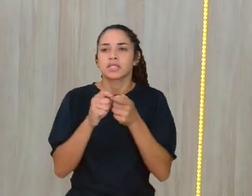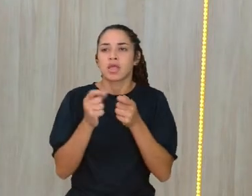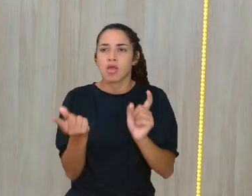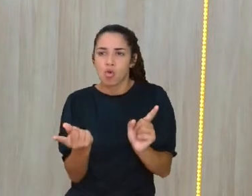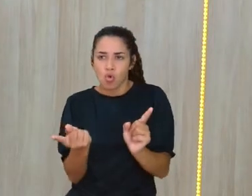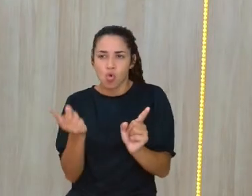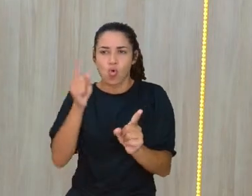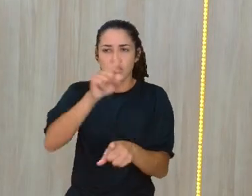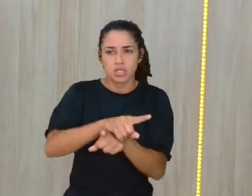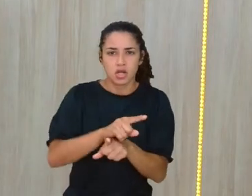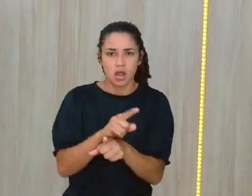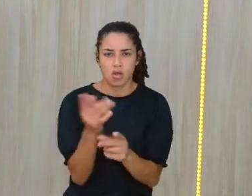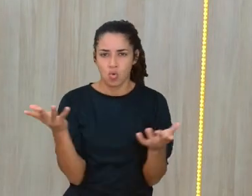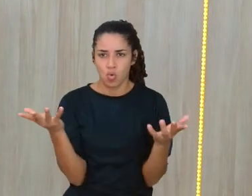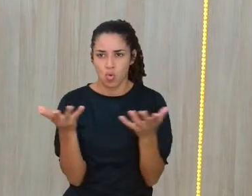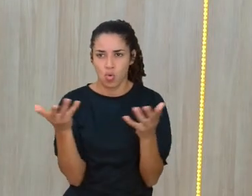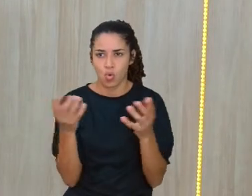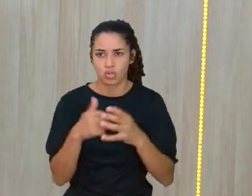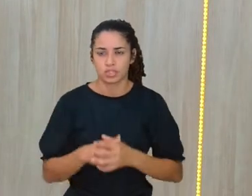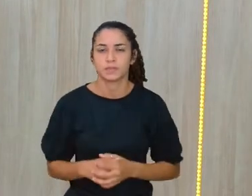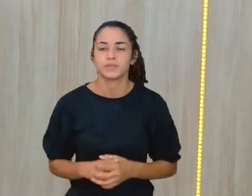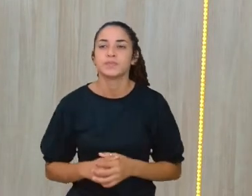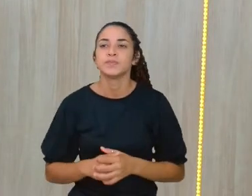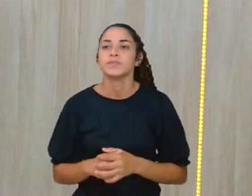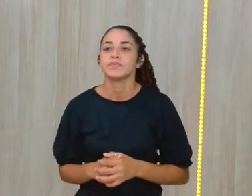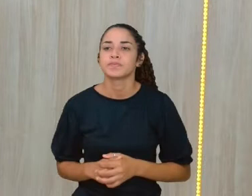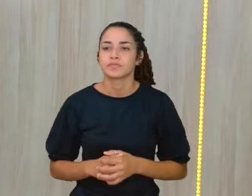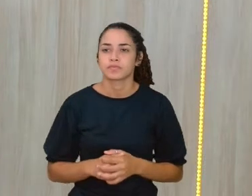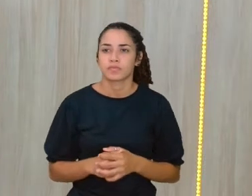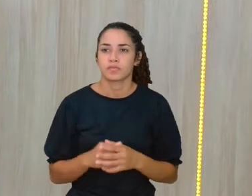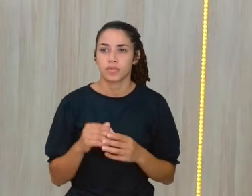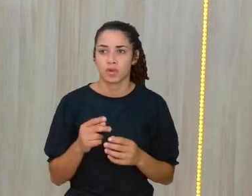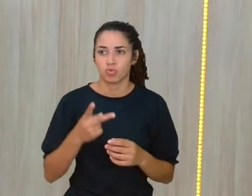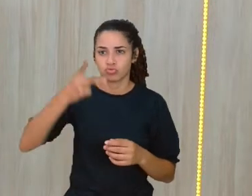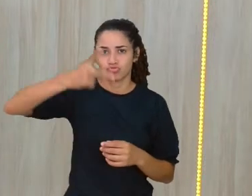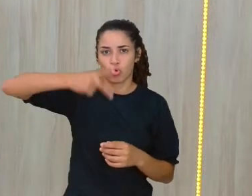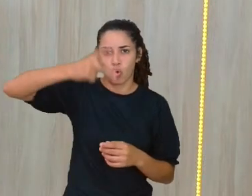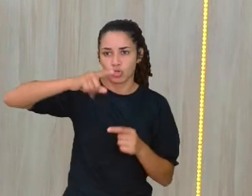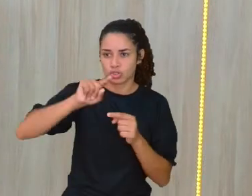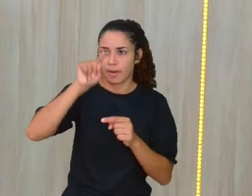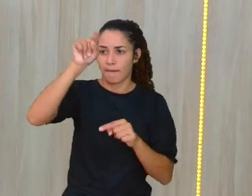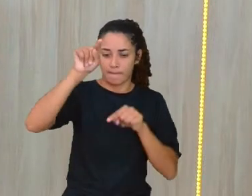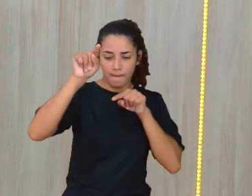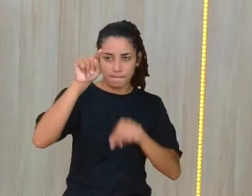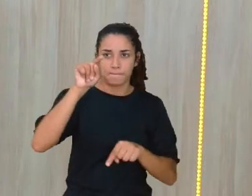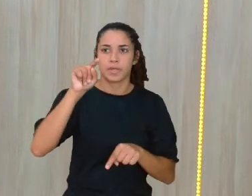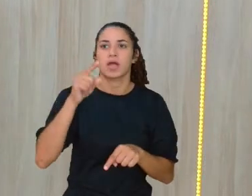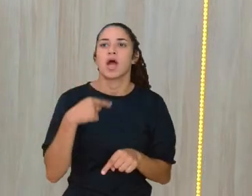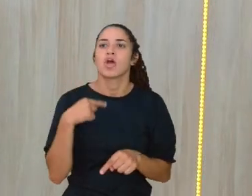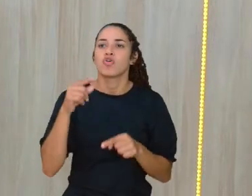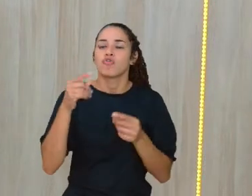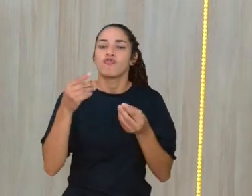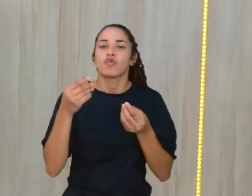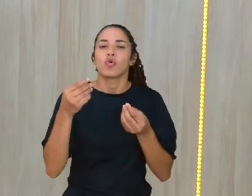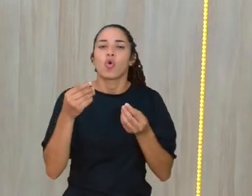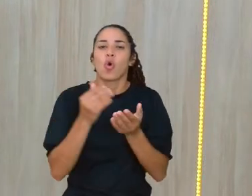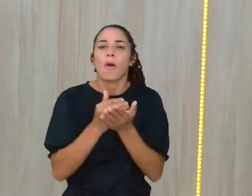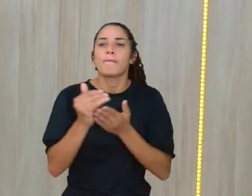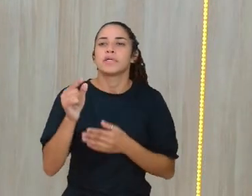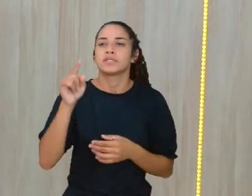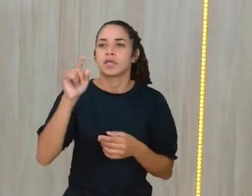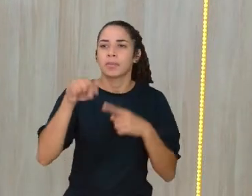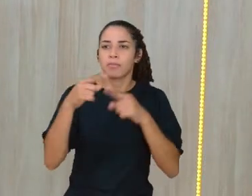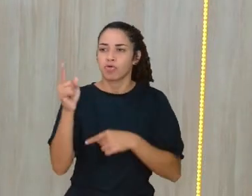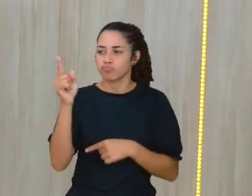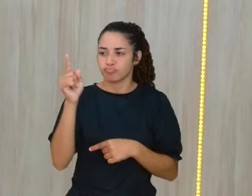aqui. Daqui, do ponto extremo, os dois extremos, eu fui para onde? Fui para aqui.